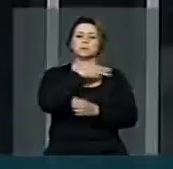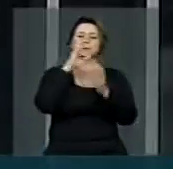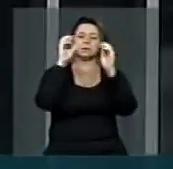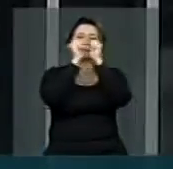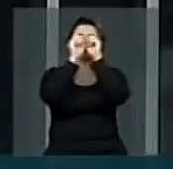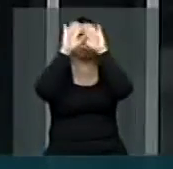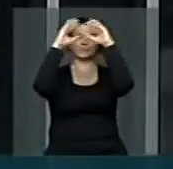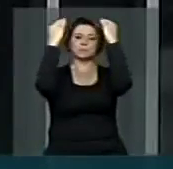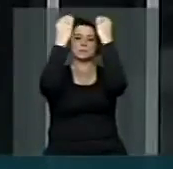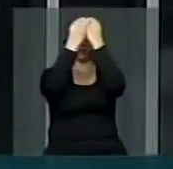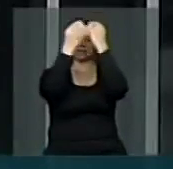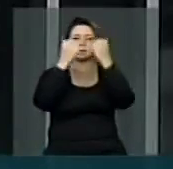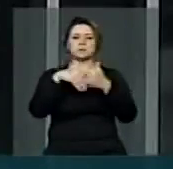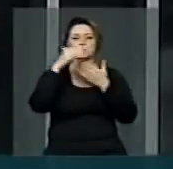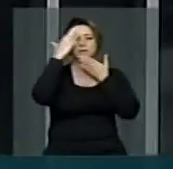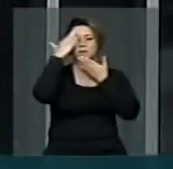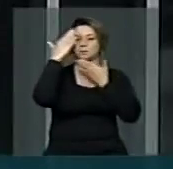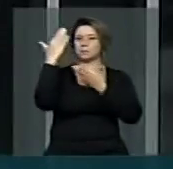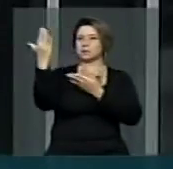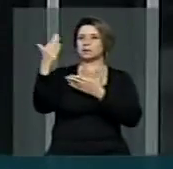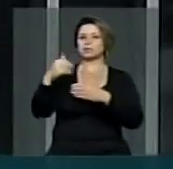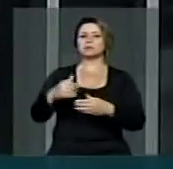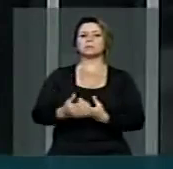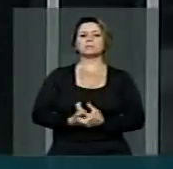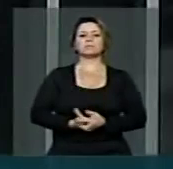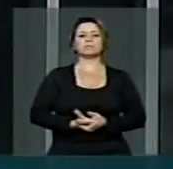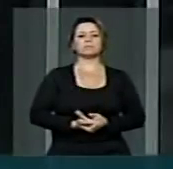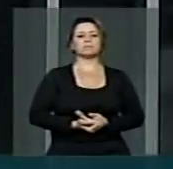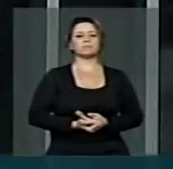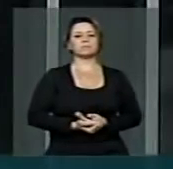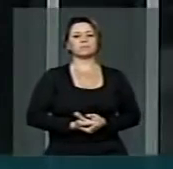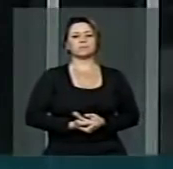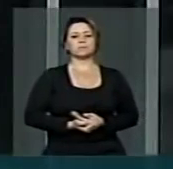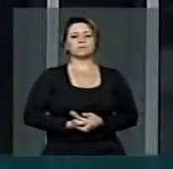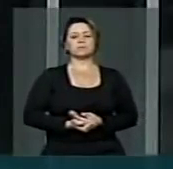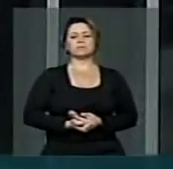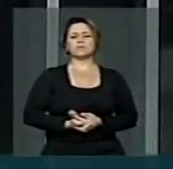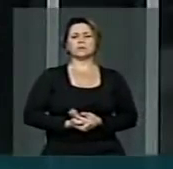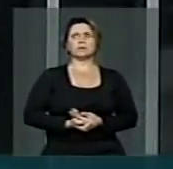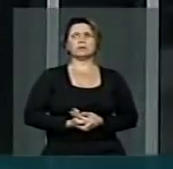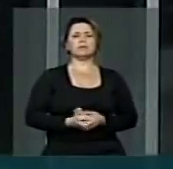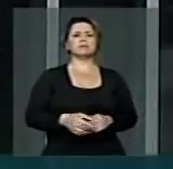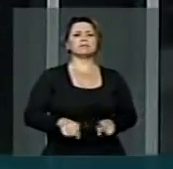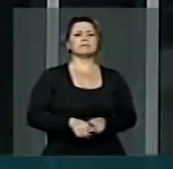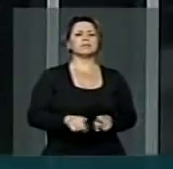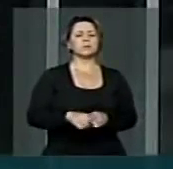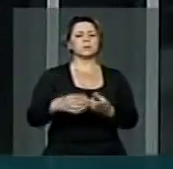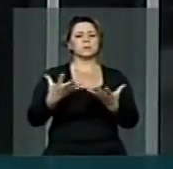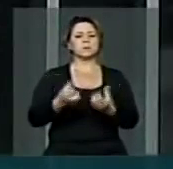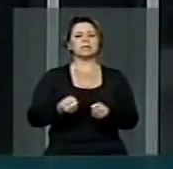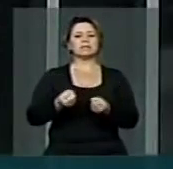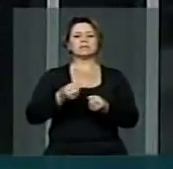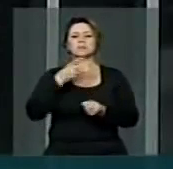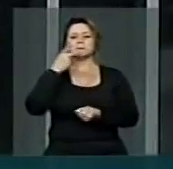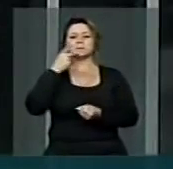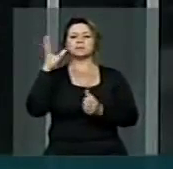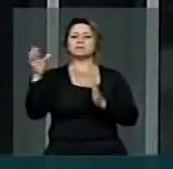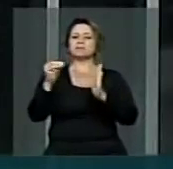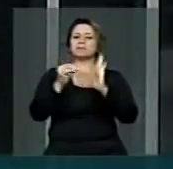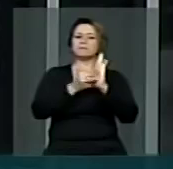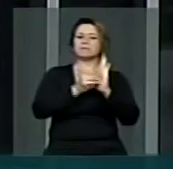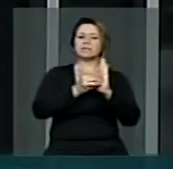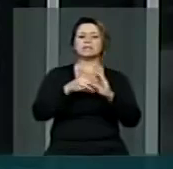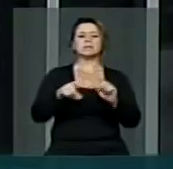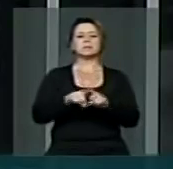Muito obrigado. Eu que agradeço. De igual forma, senhor presidente, incorporo o meu discurso à parte do deputado Padre Luiz Couto, que, de